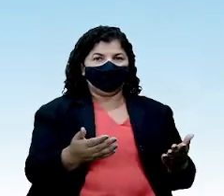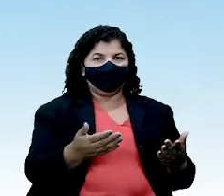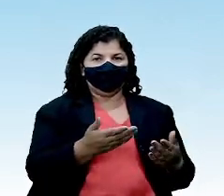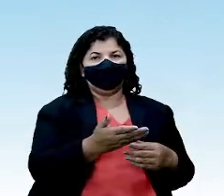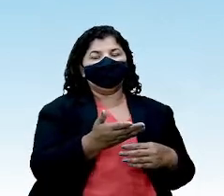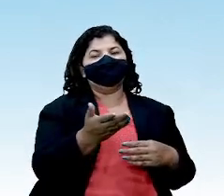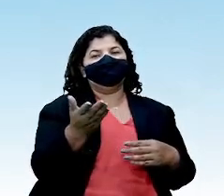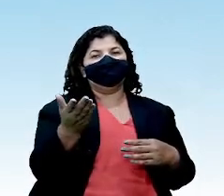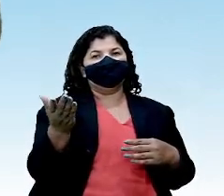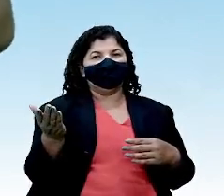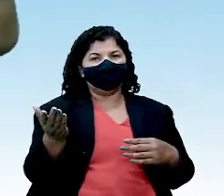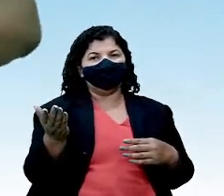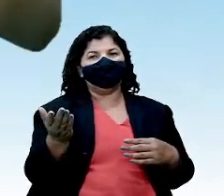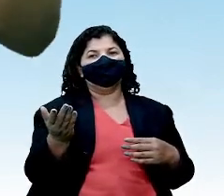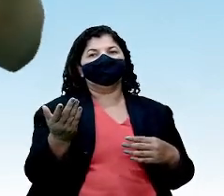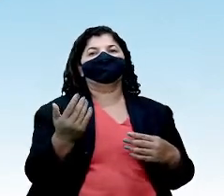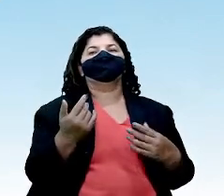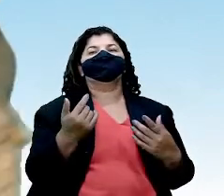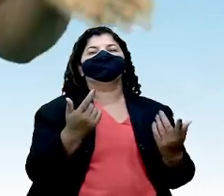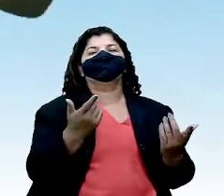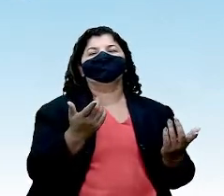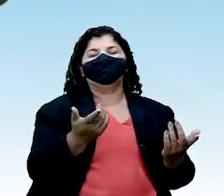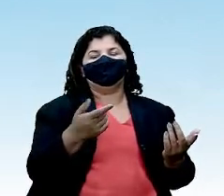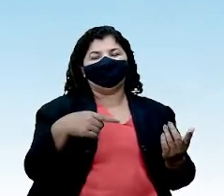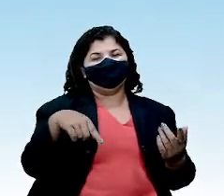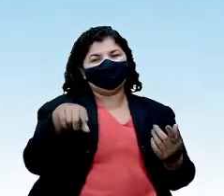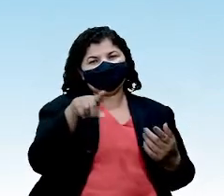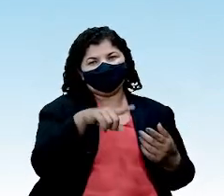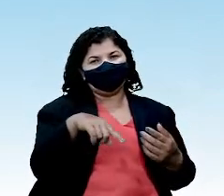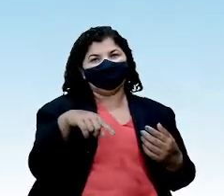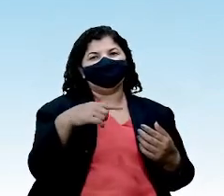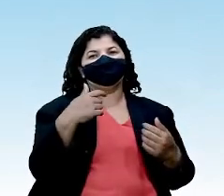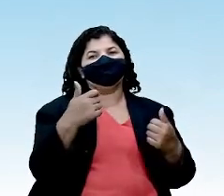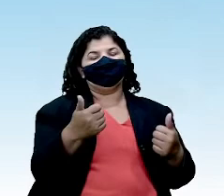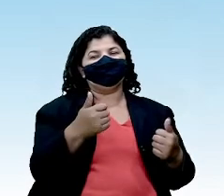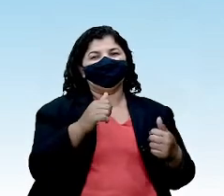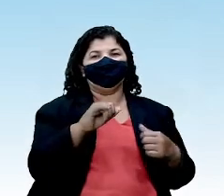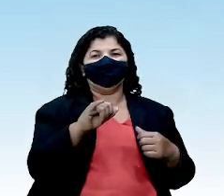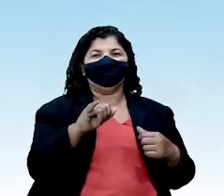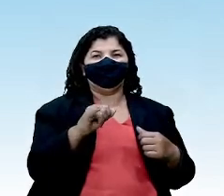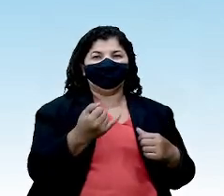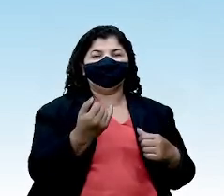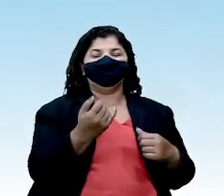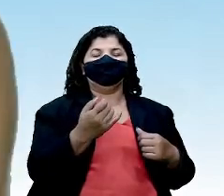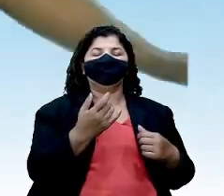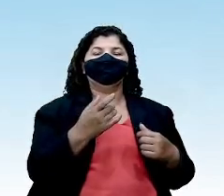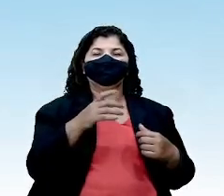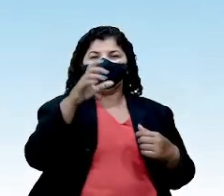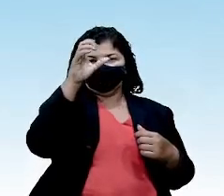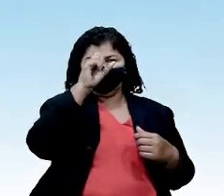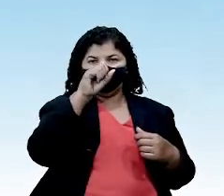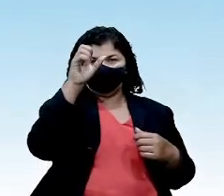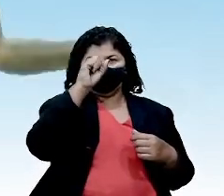minhas prezadas, desejo que aproveitem esse conhecimento e